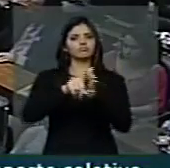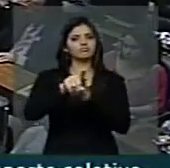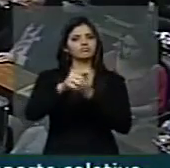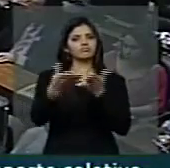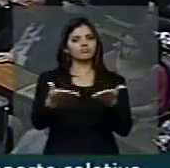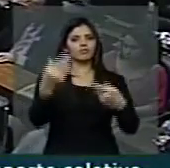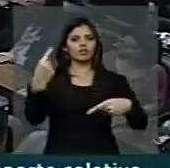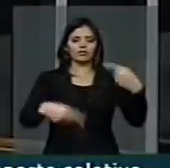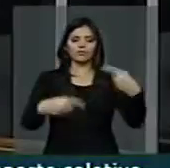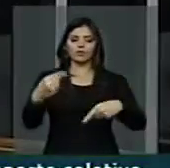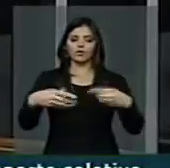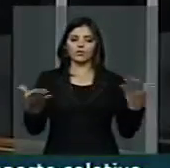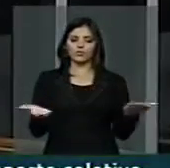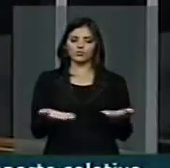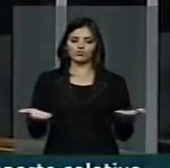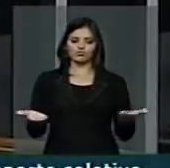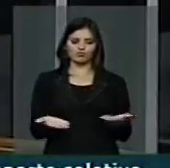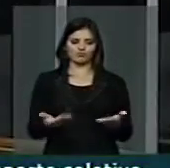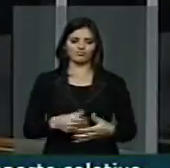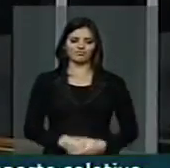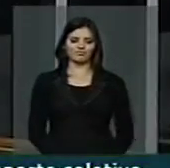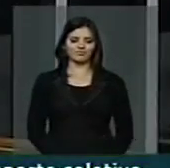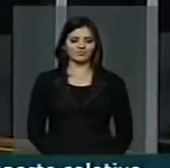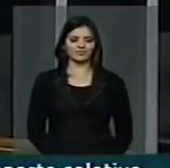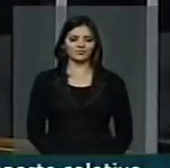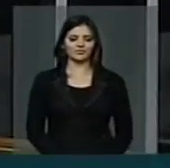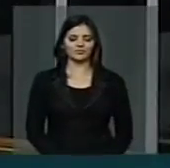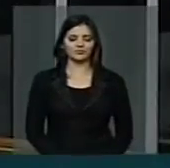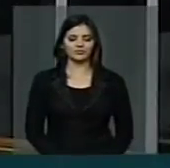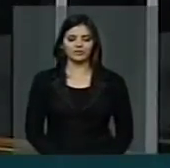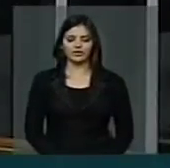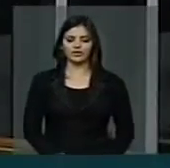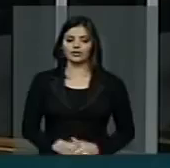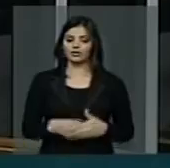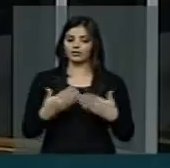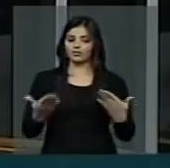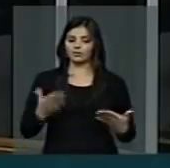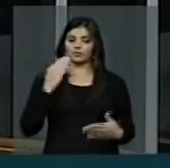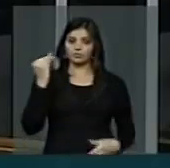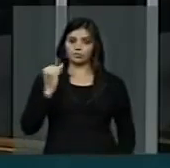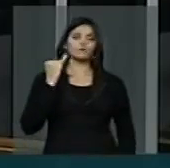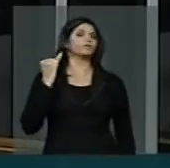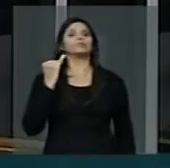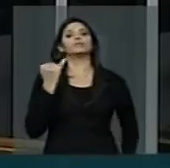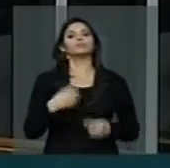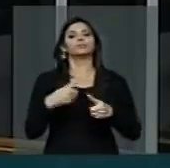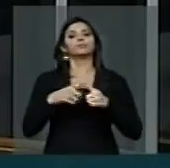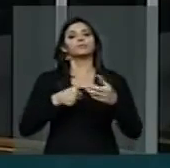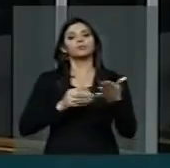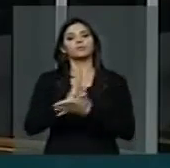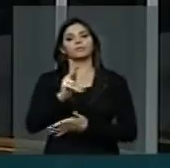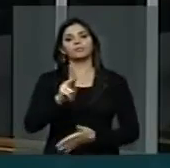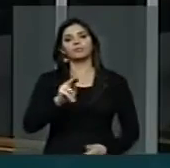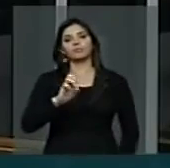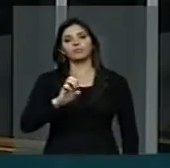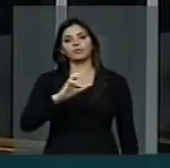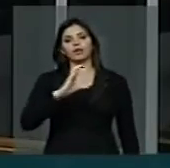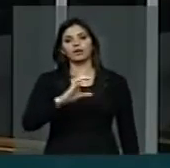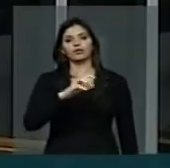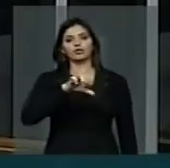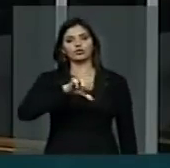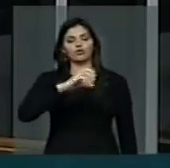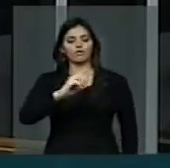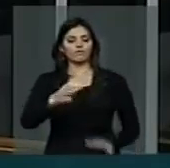para debatermos e não sairmos sem resposta. Qual a importância da aprovação da PEC 90, proposta